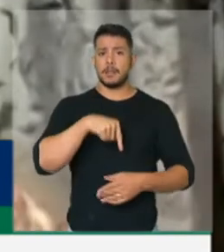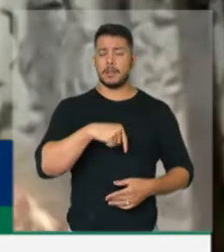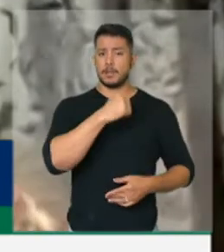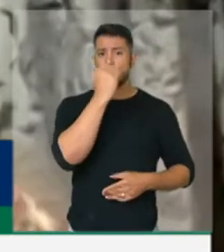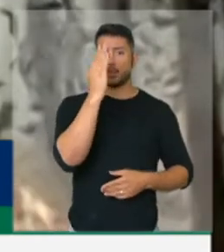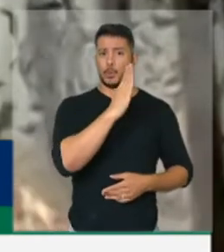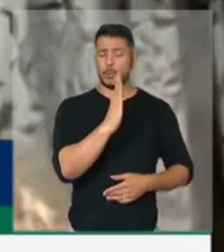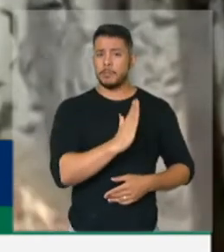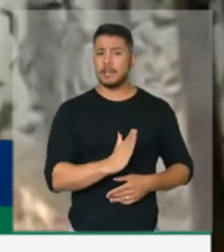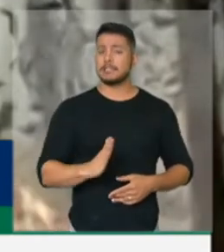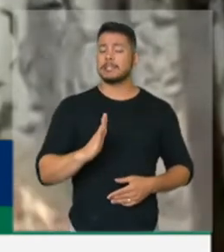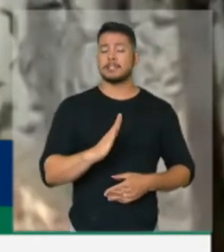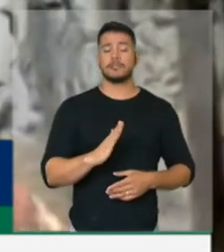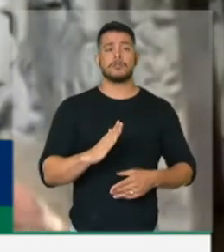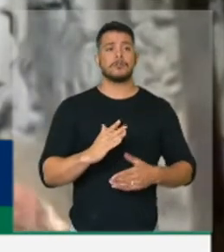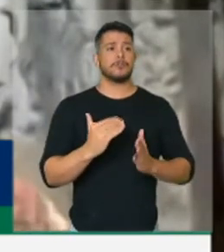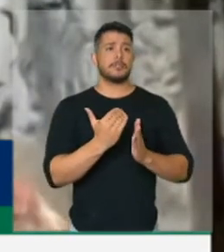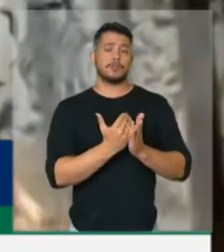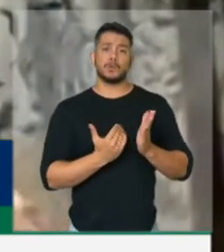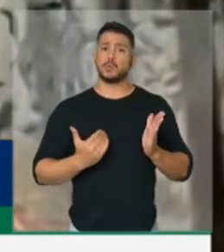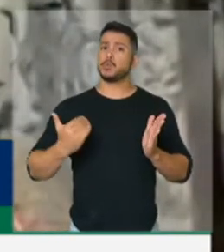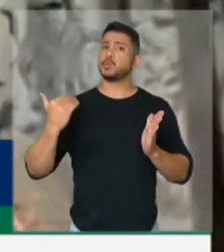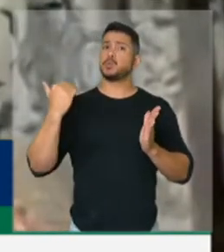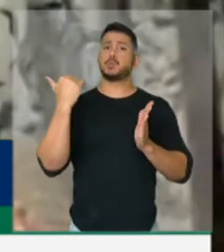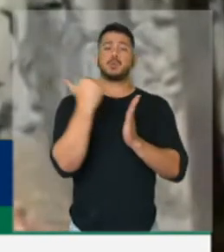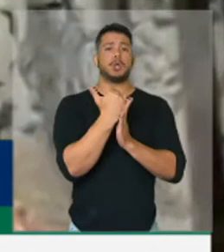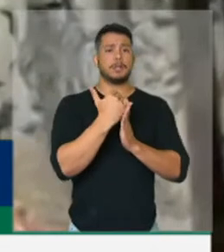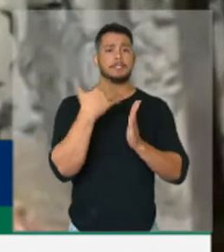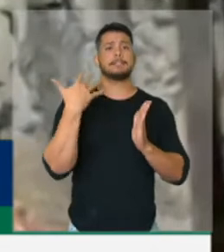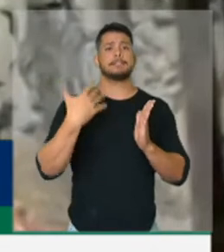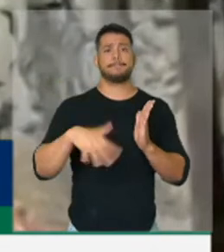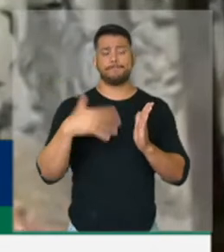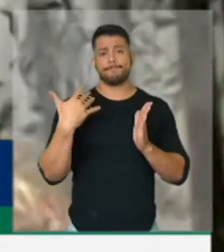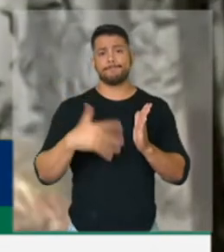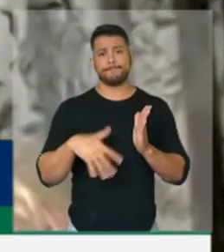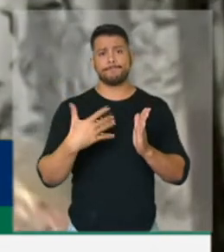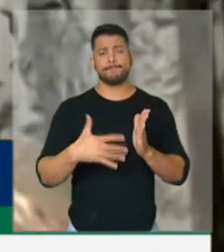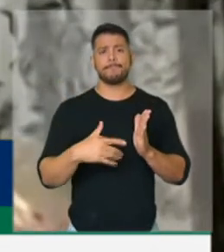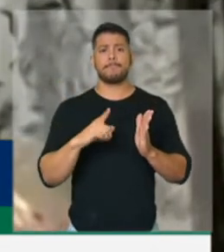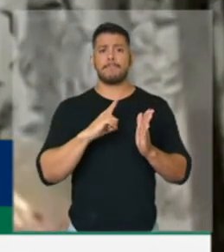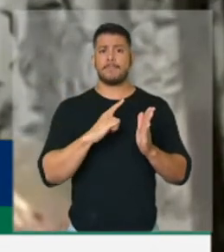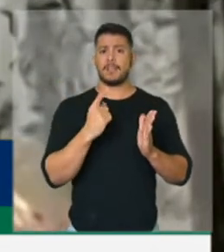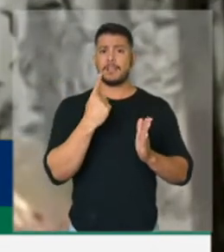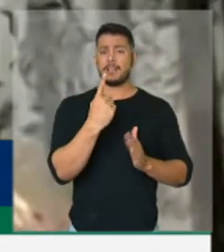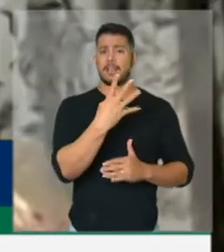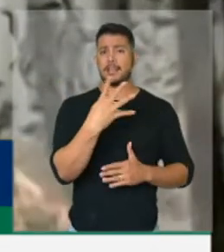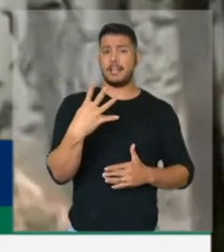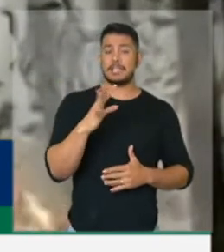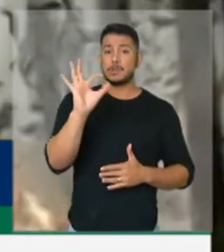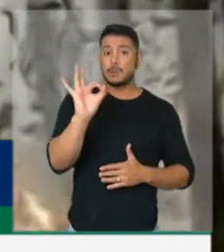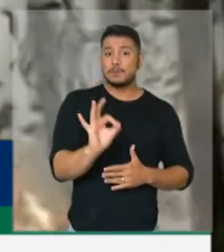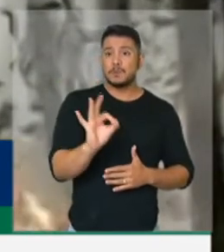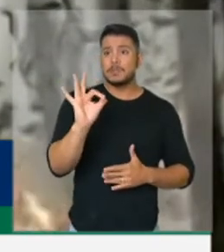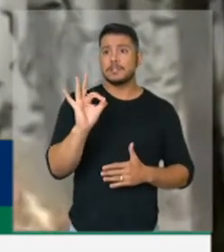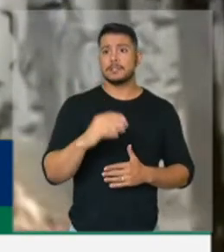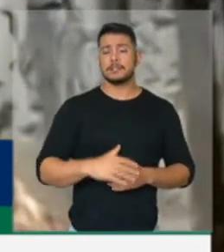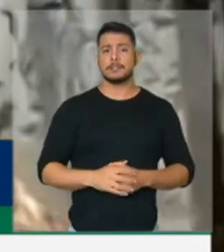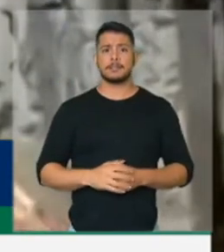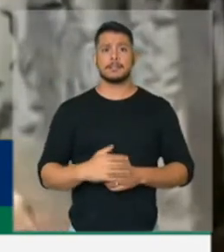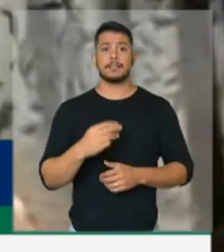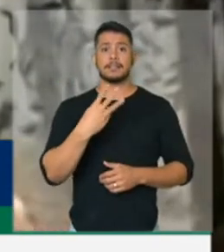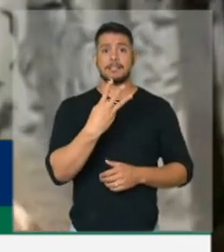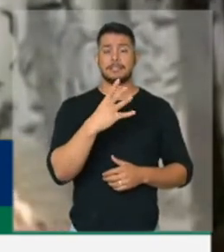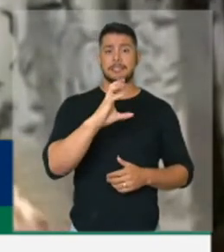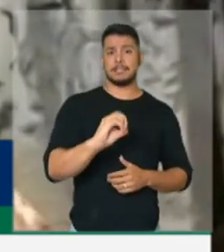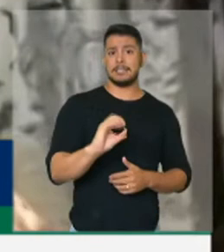que nos últimos anos não verificamos, senhor presidente, batendo aí 14%, sendo que a maioria, cerca de